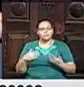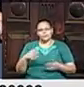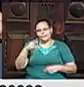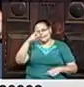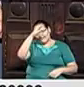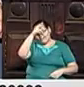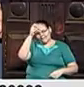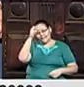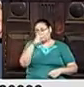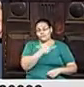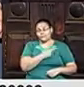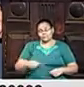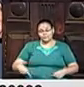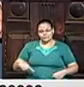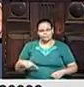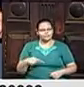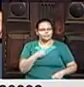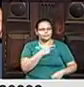presidente,